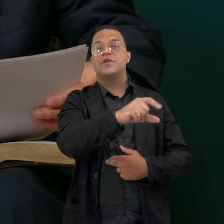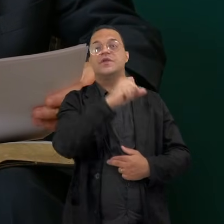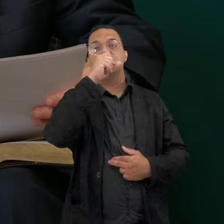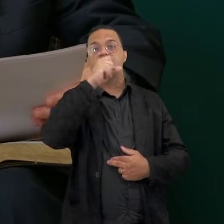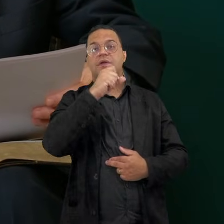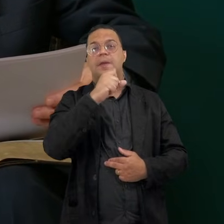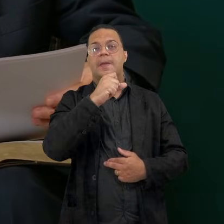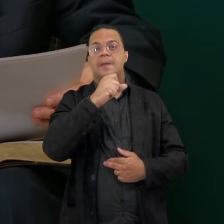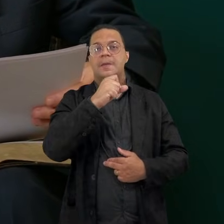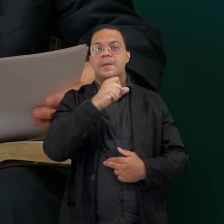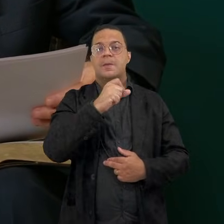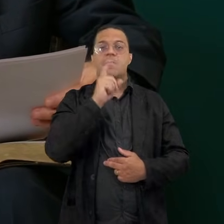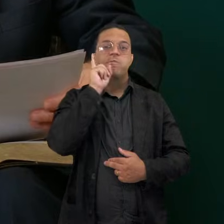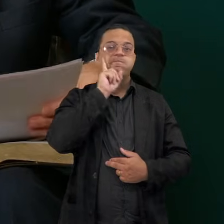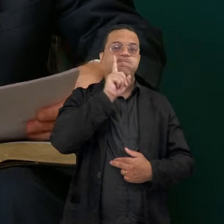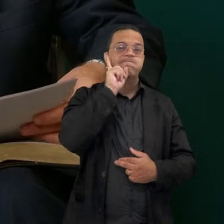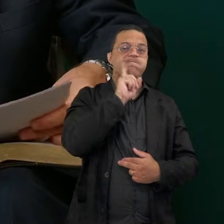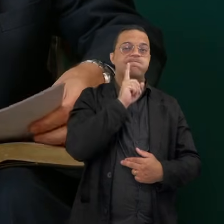região. Isso. Sim.